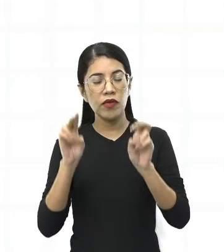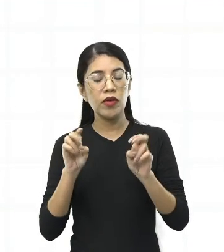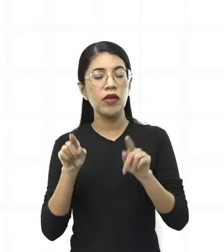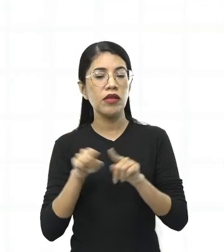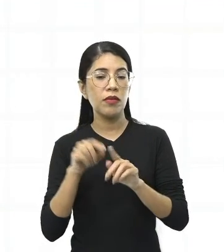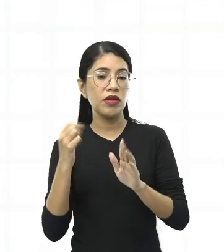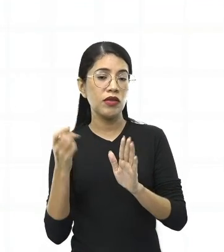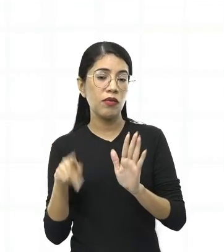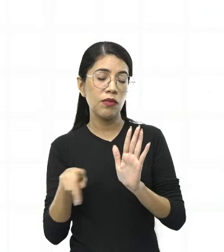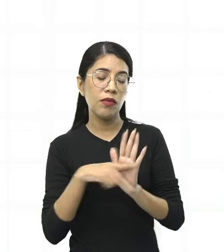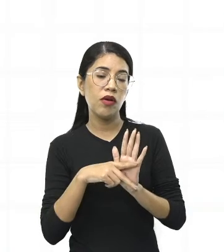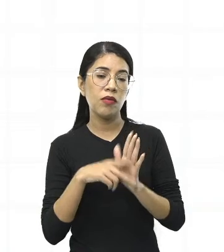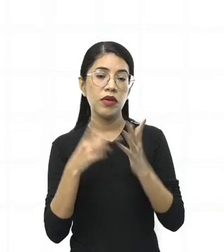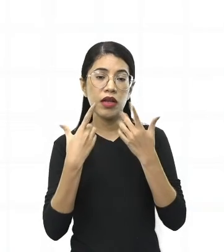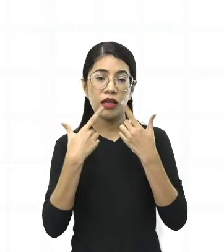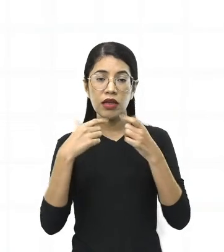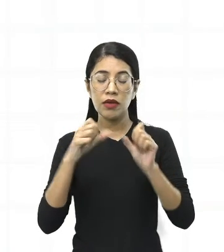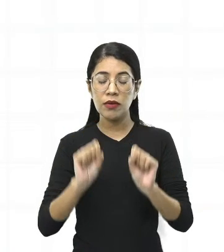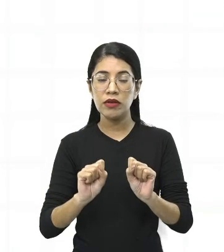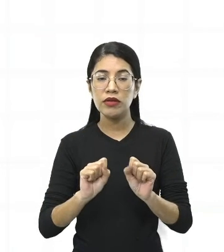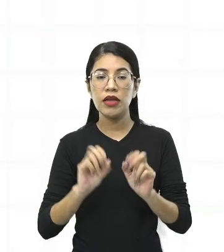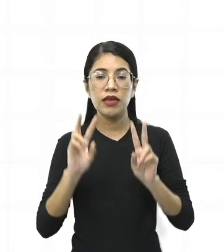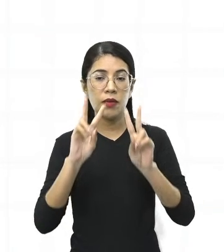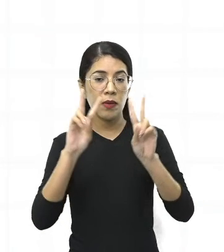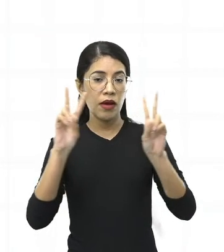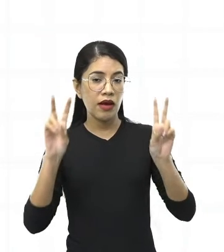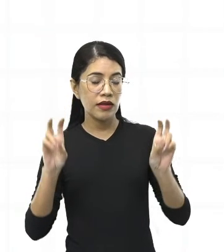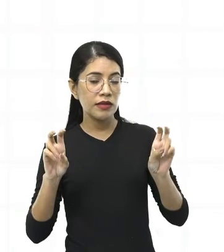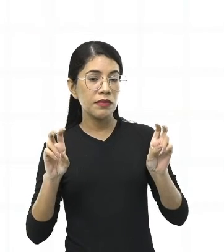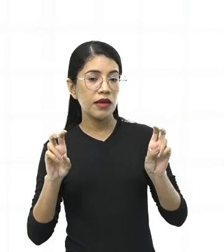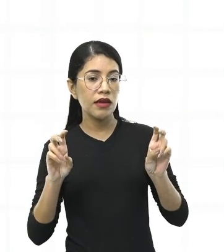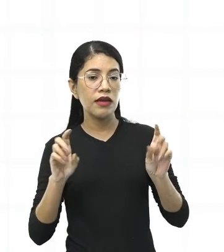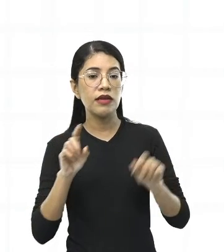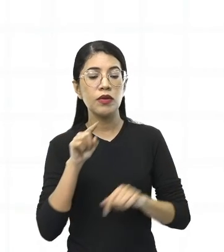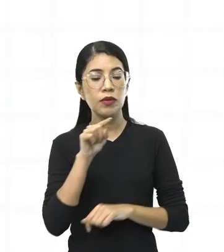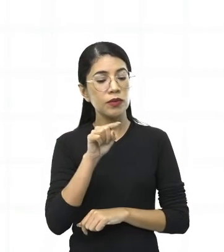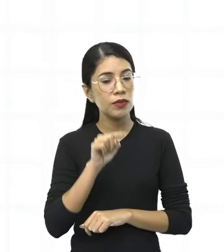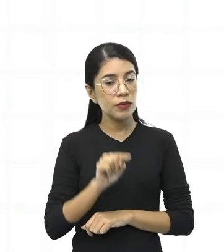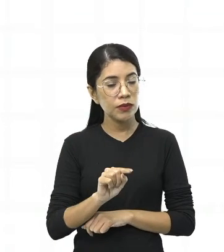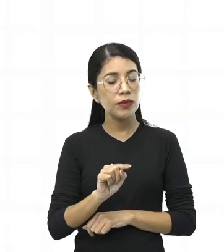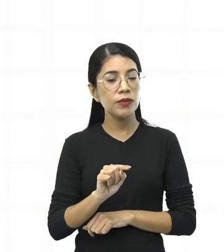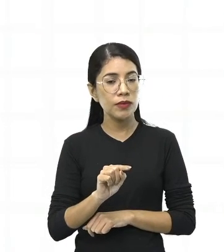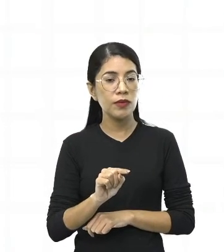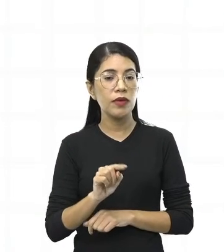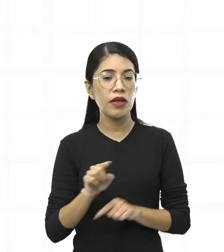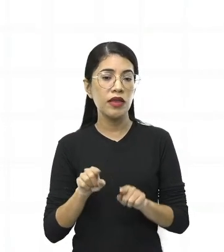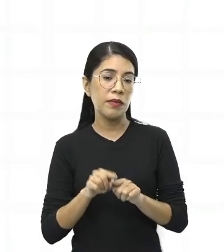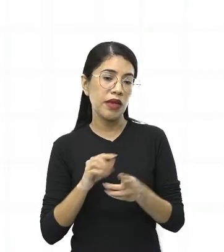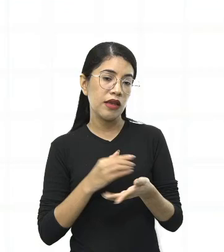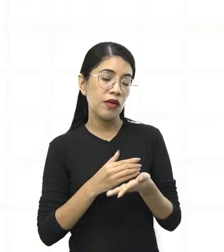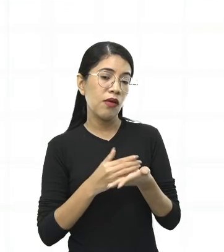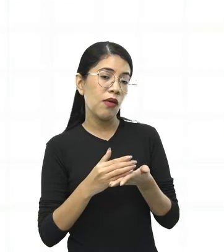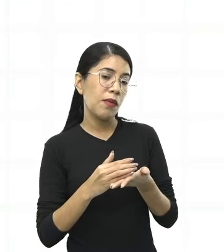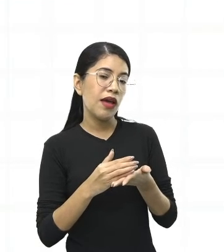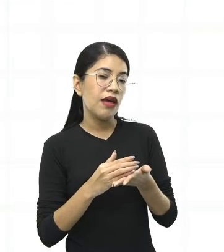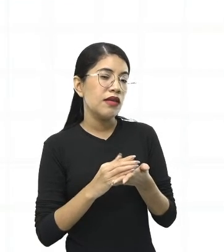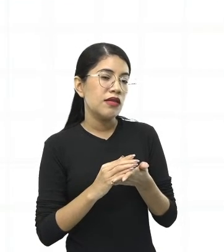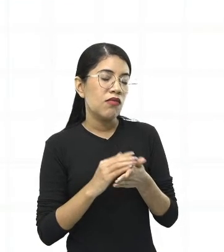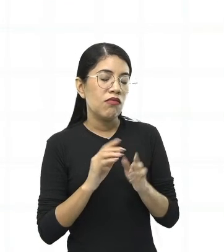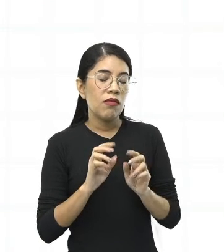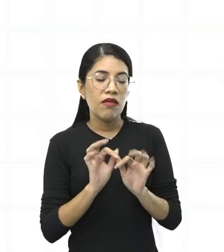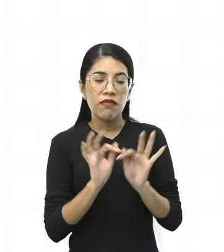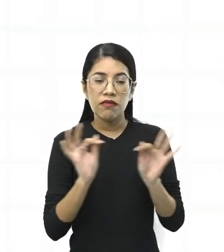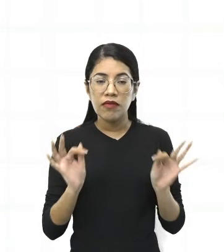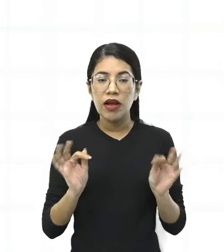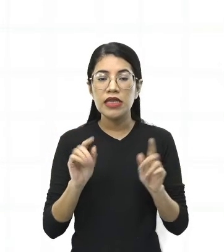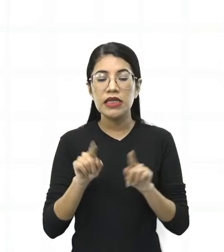marcas linguísticas, como as aspas, né? Os dois pontos que fazem a introdução, né, de algo,